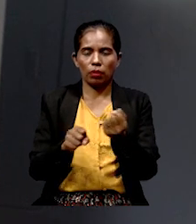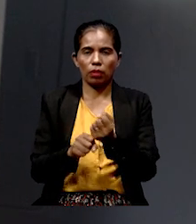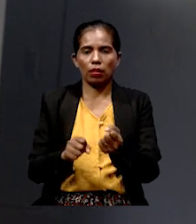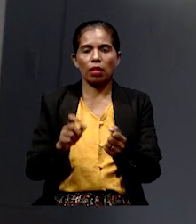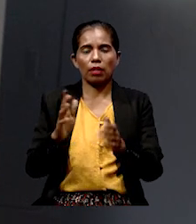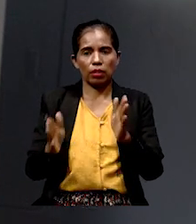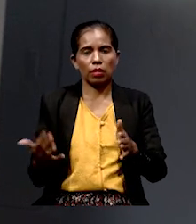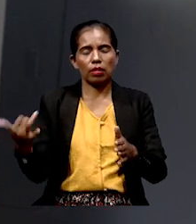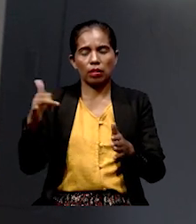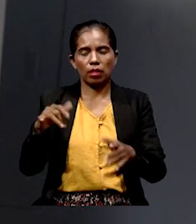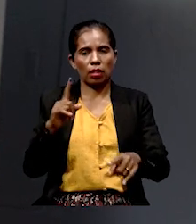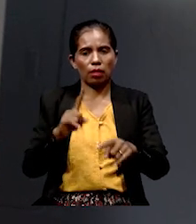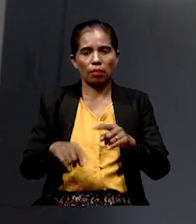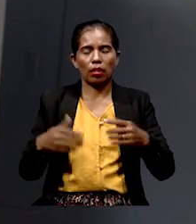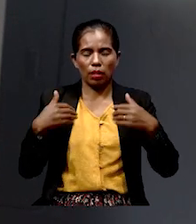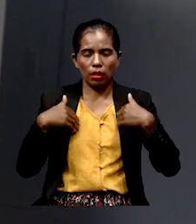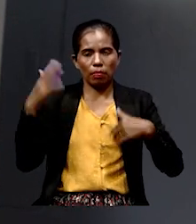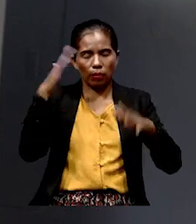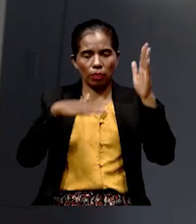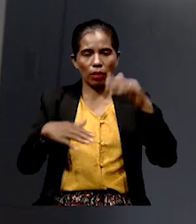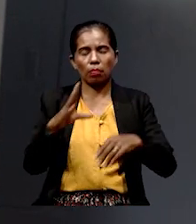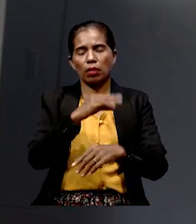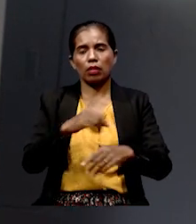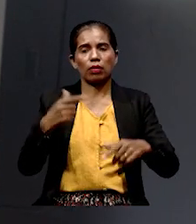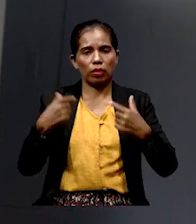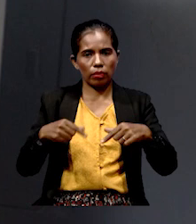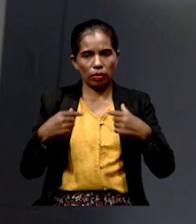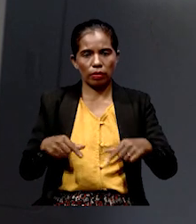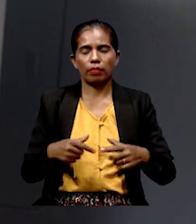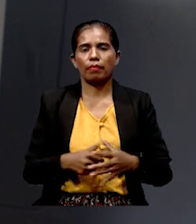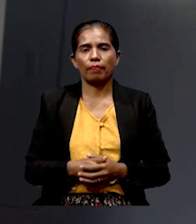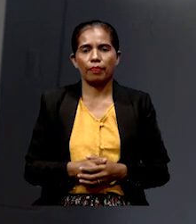muso desentendimento entre parte rua e nem uma festa democracia portanto